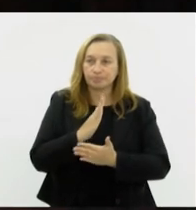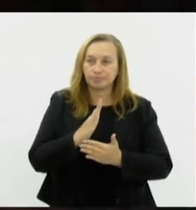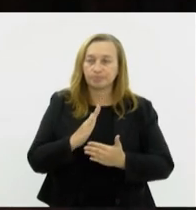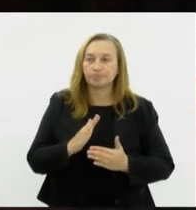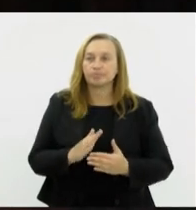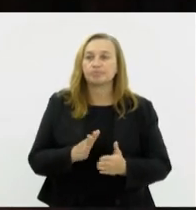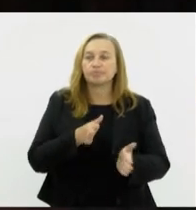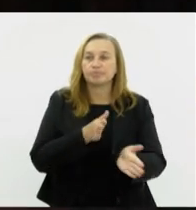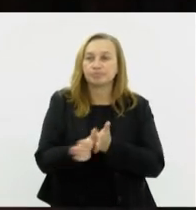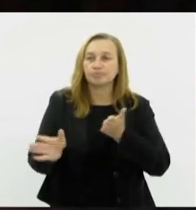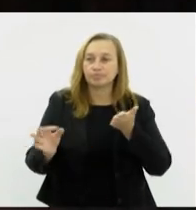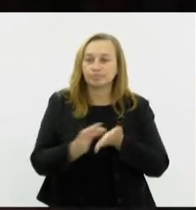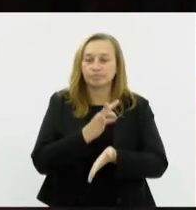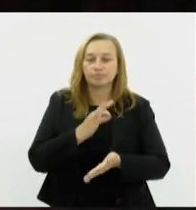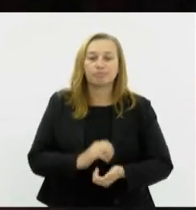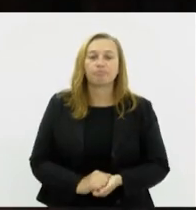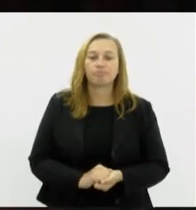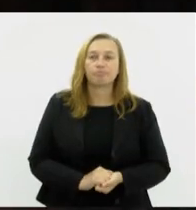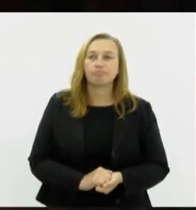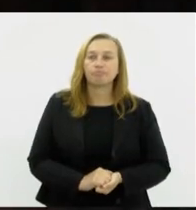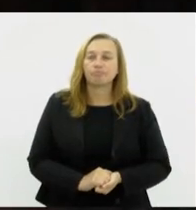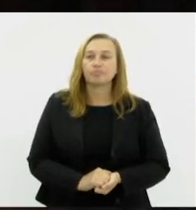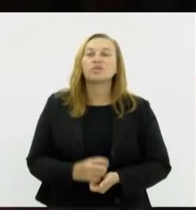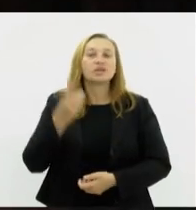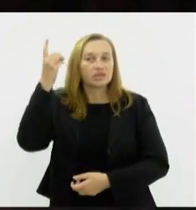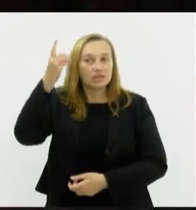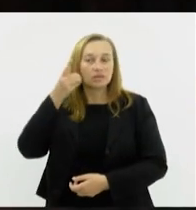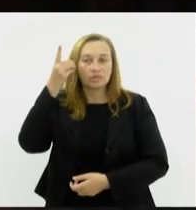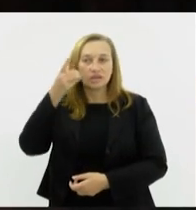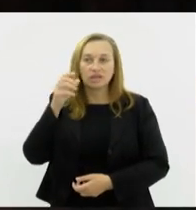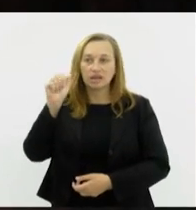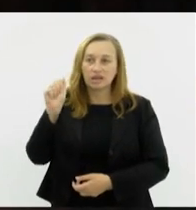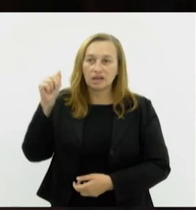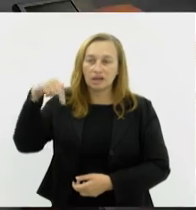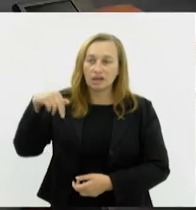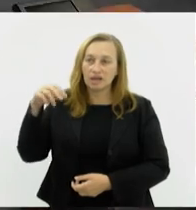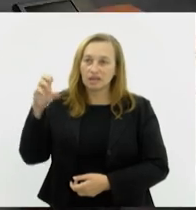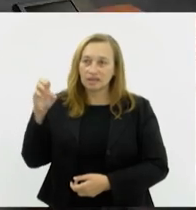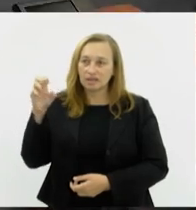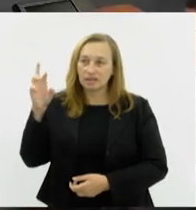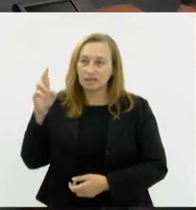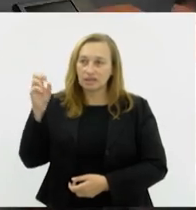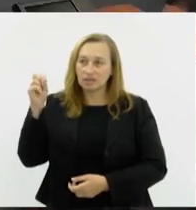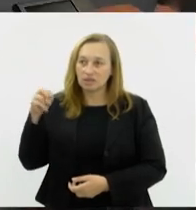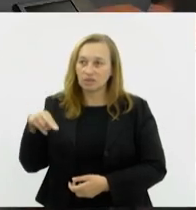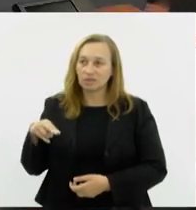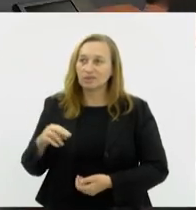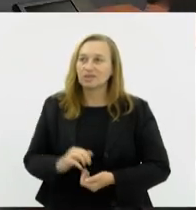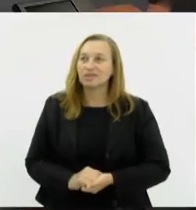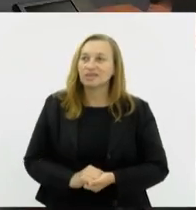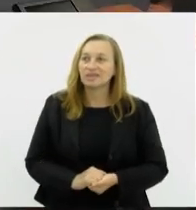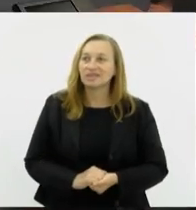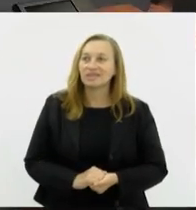vai à promulgação. Deputado Anderson. Deputado Anderson.